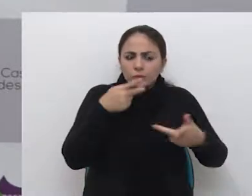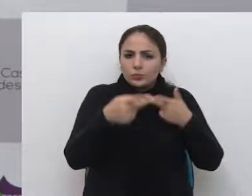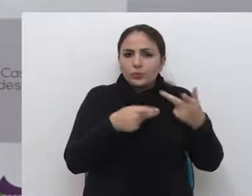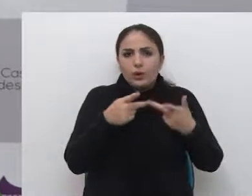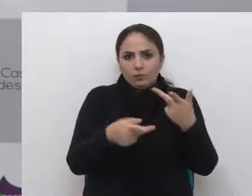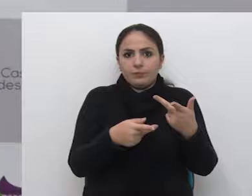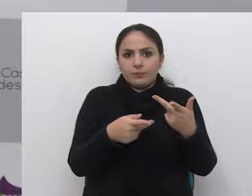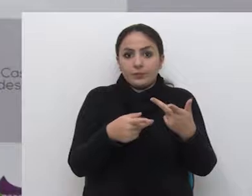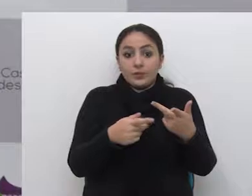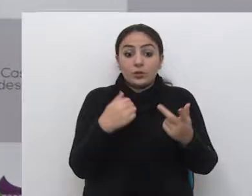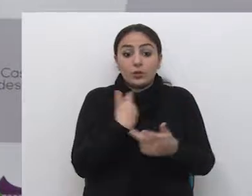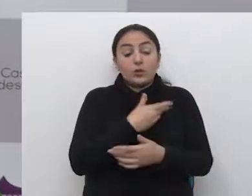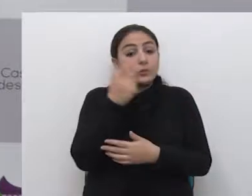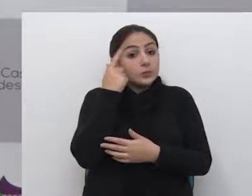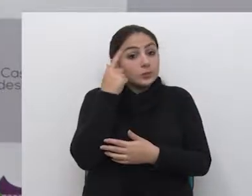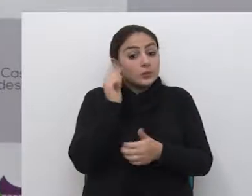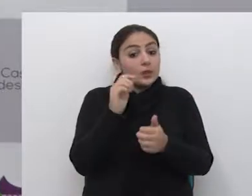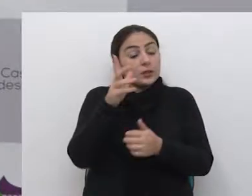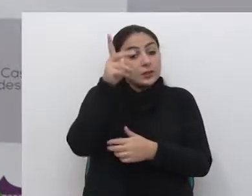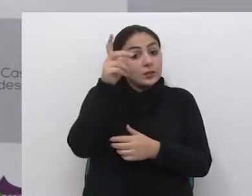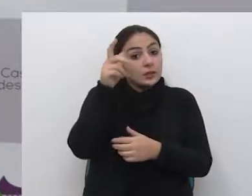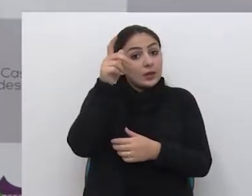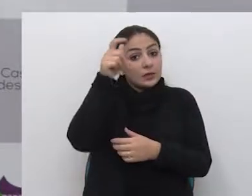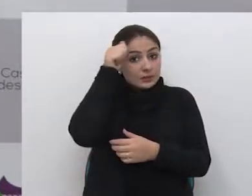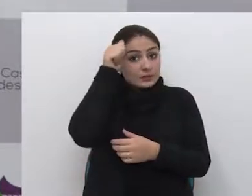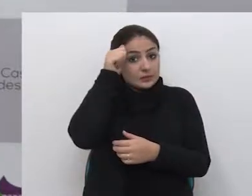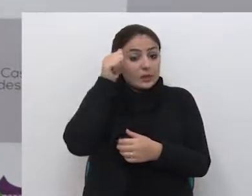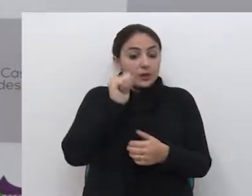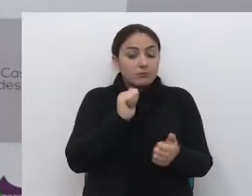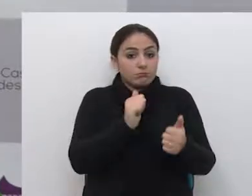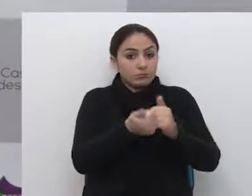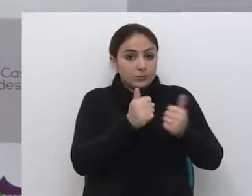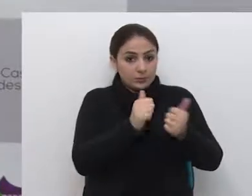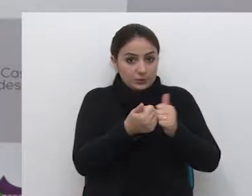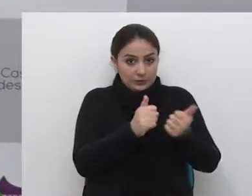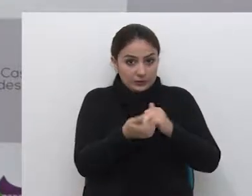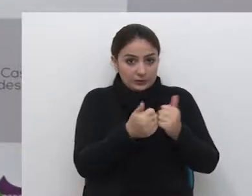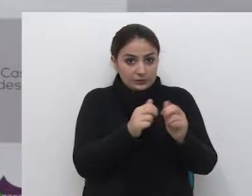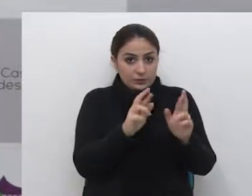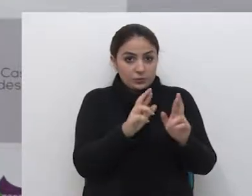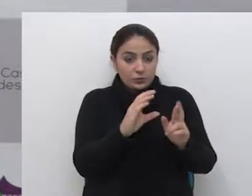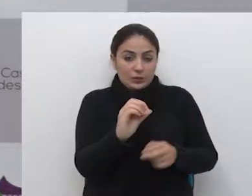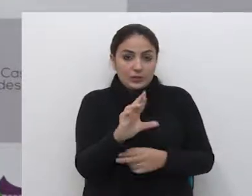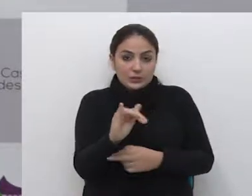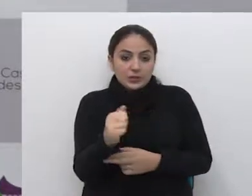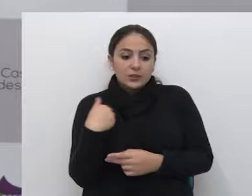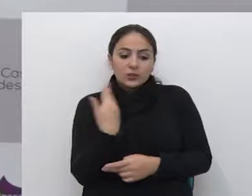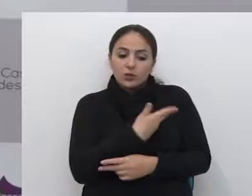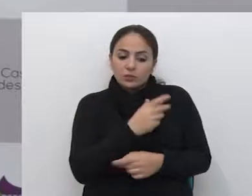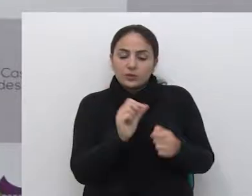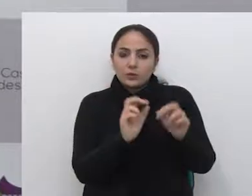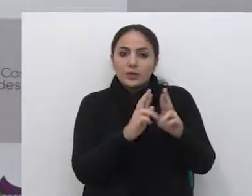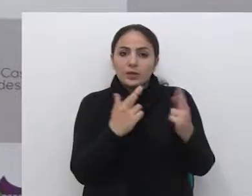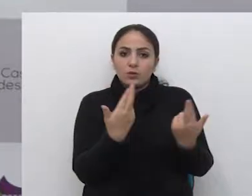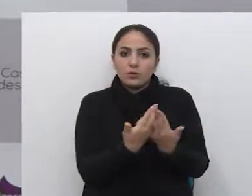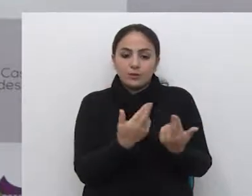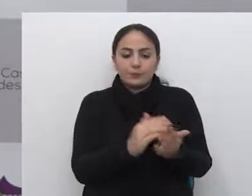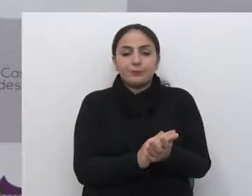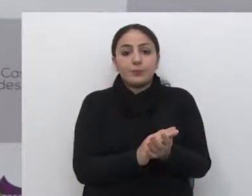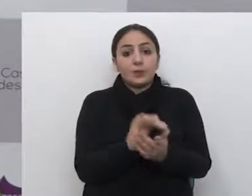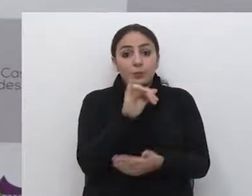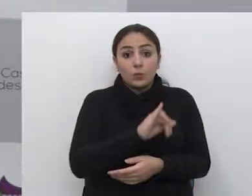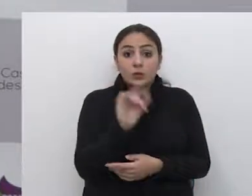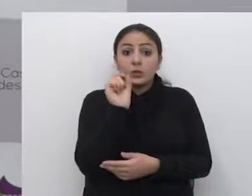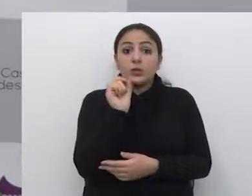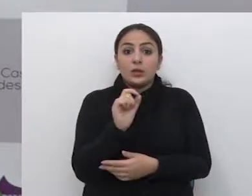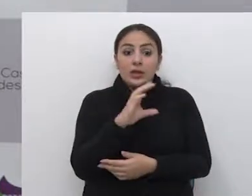e fundamentados. Então agora vamos aguardar uma avaliação do Cresci, vai ser feita uma reunião o Cresci vai se manifestar nesse sentido. Mas o importante é o seguinte,